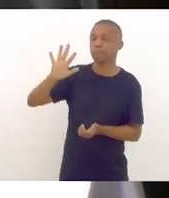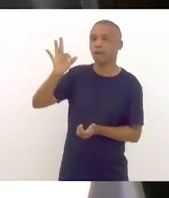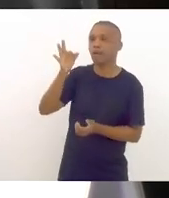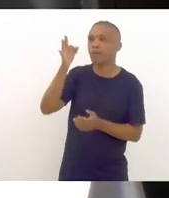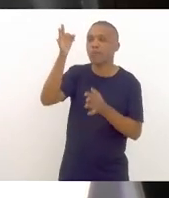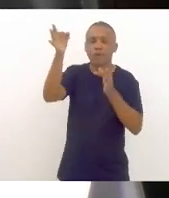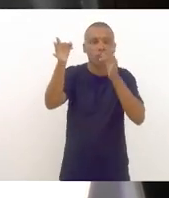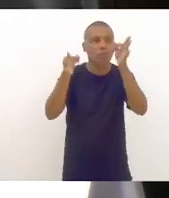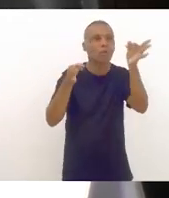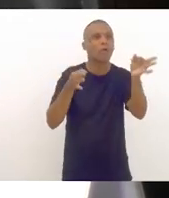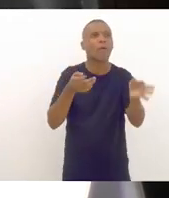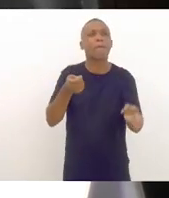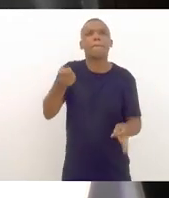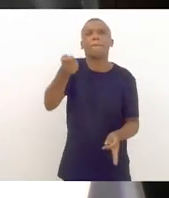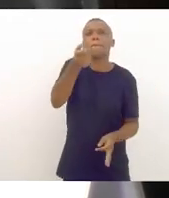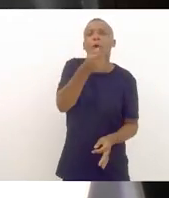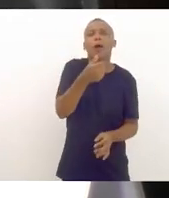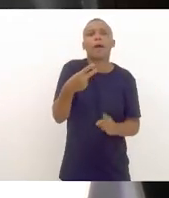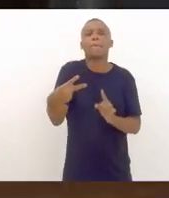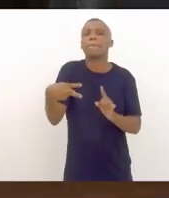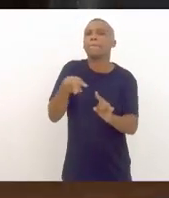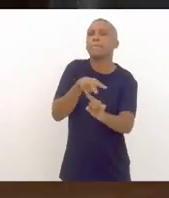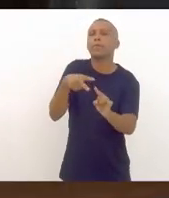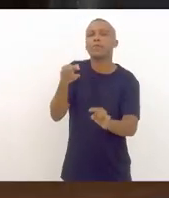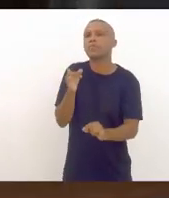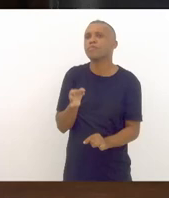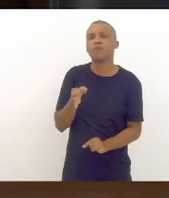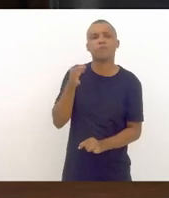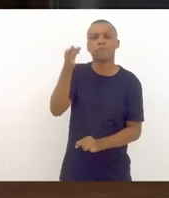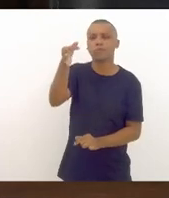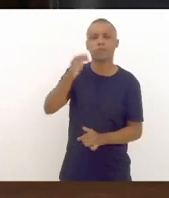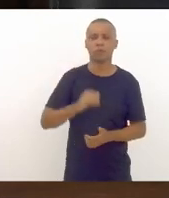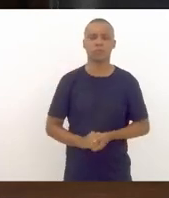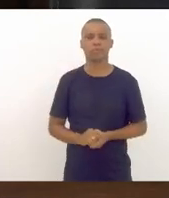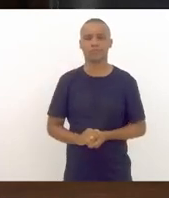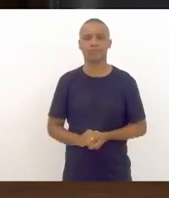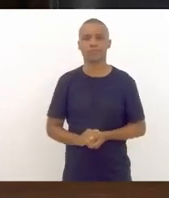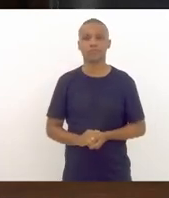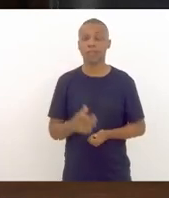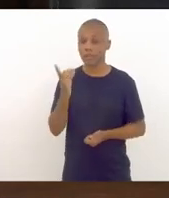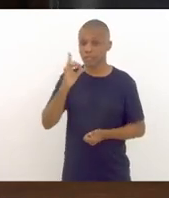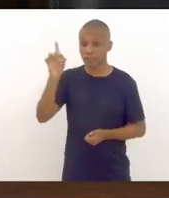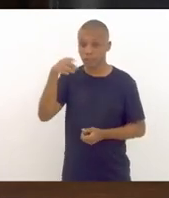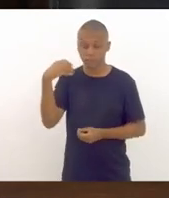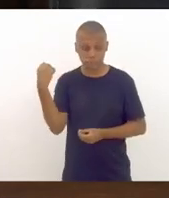talvez com poucas perspectivas de futuro. E Deus te dá um dom.